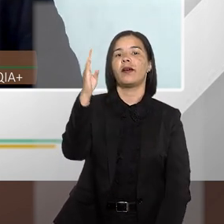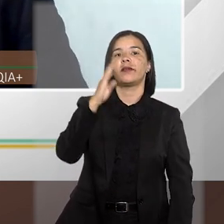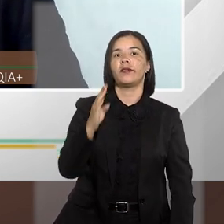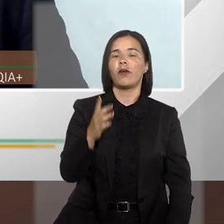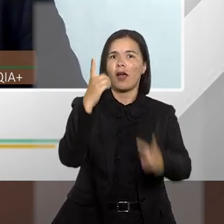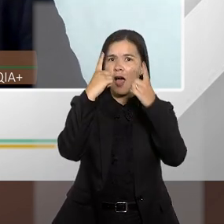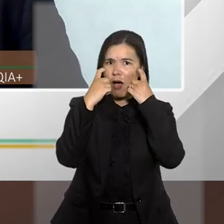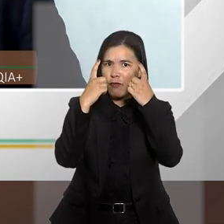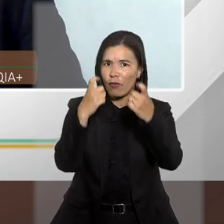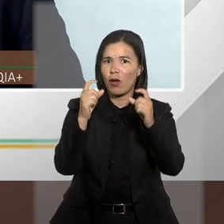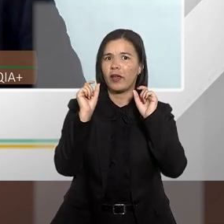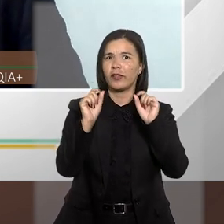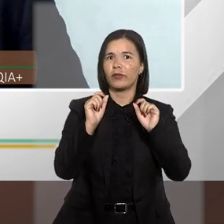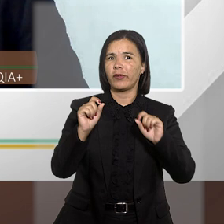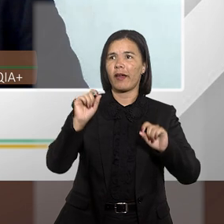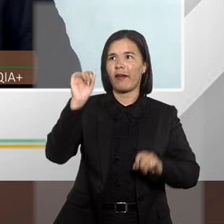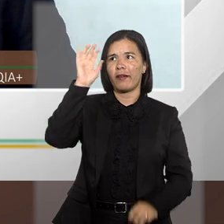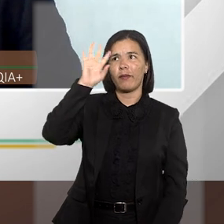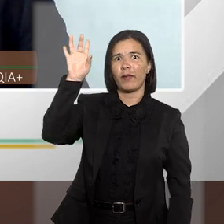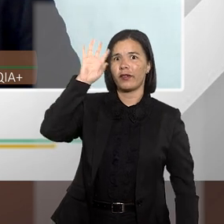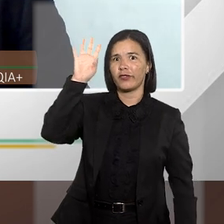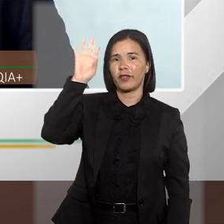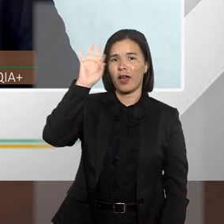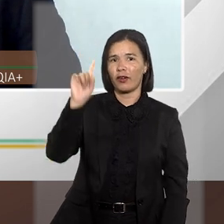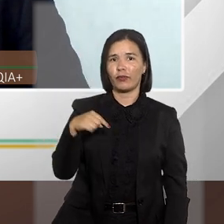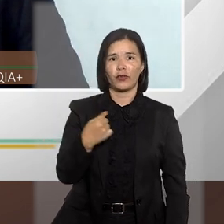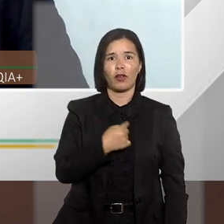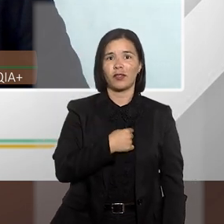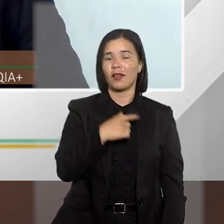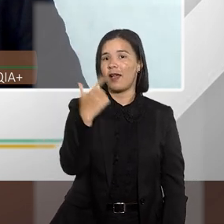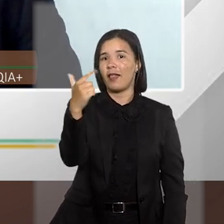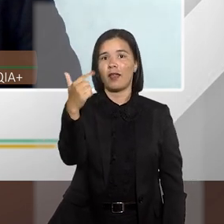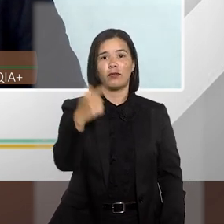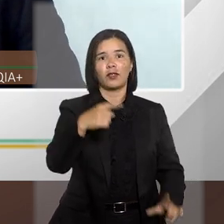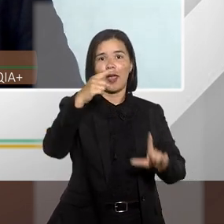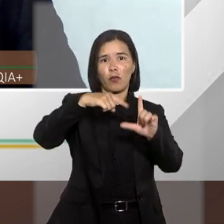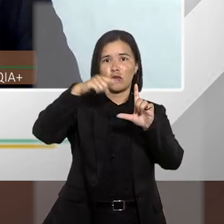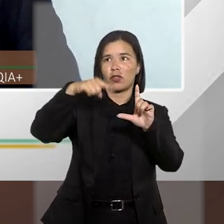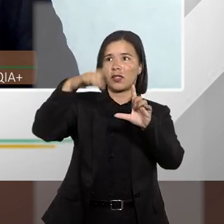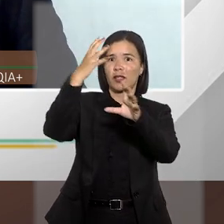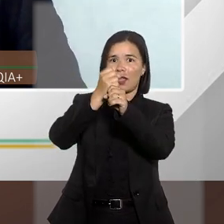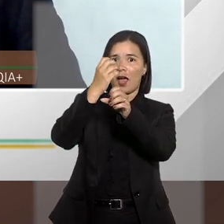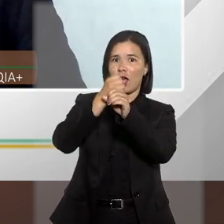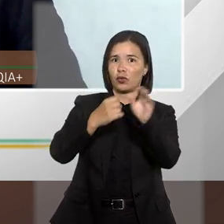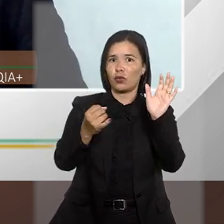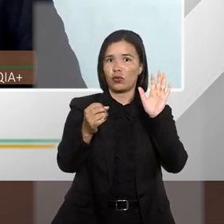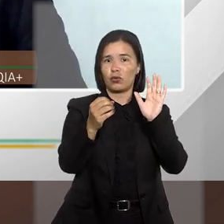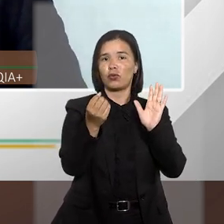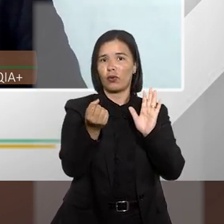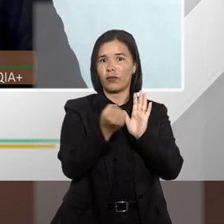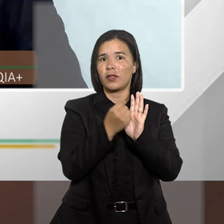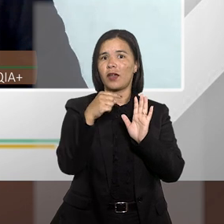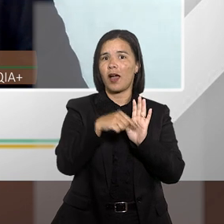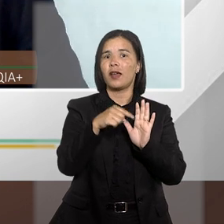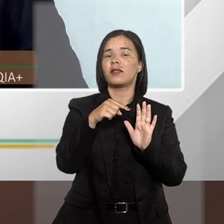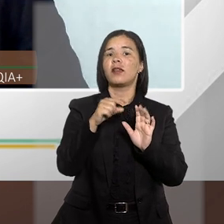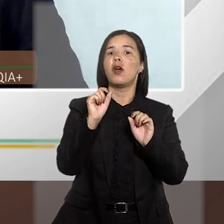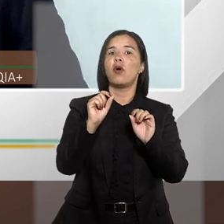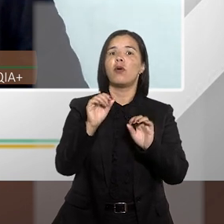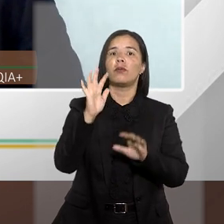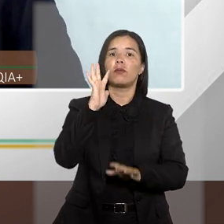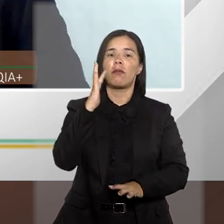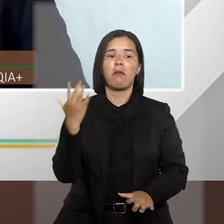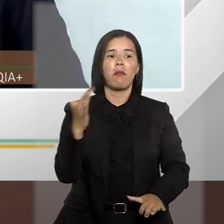que é inimaginável, né? Nós não temos dados oficiais e estáveis sobre a situação